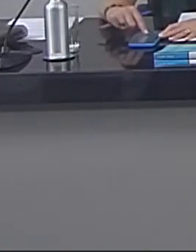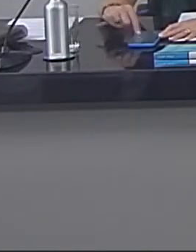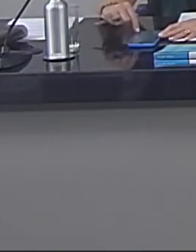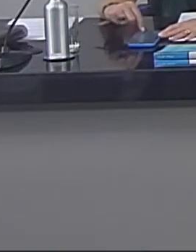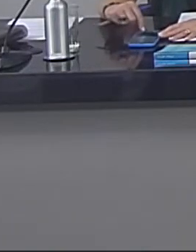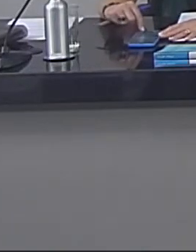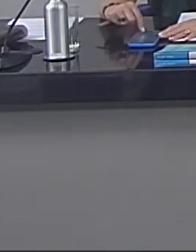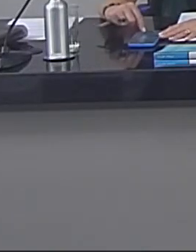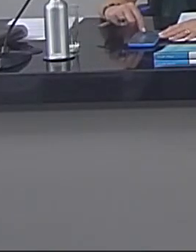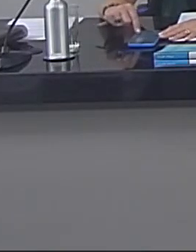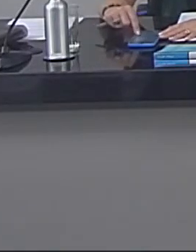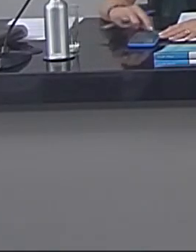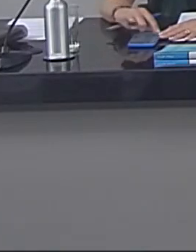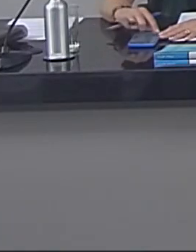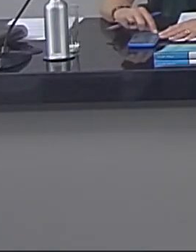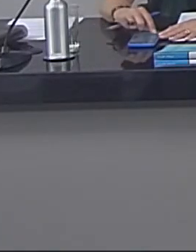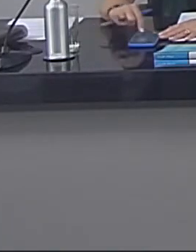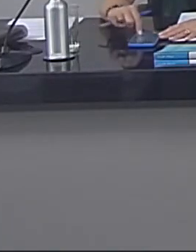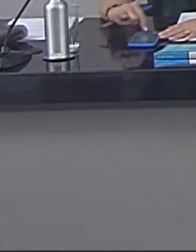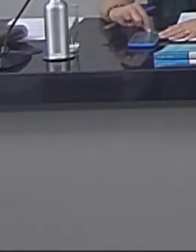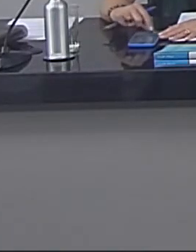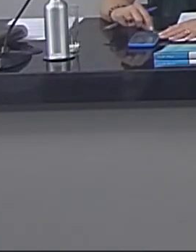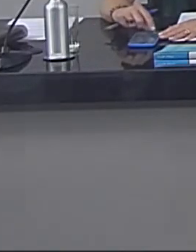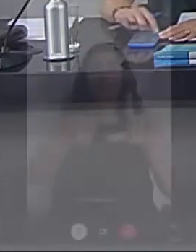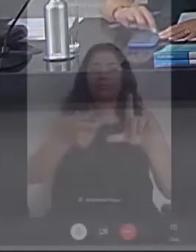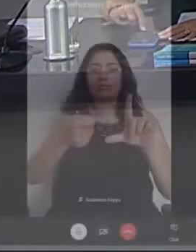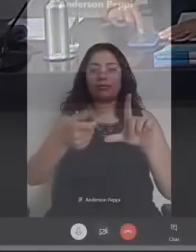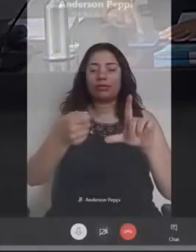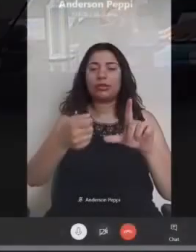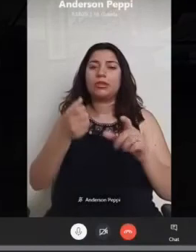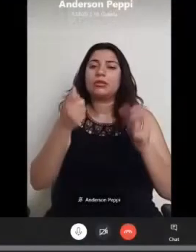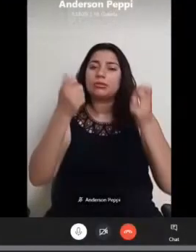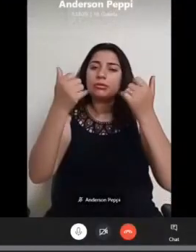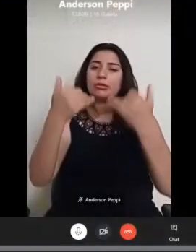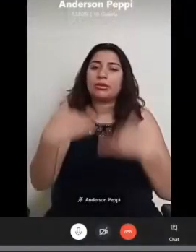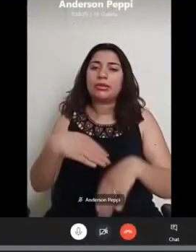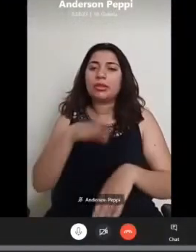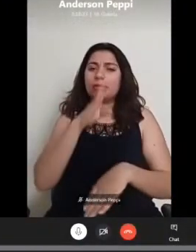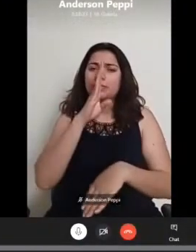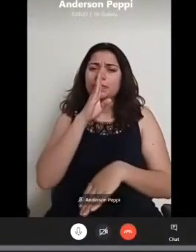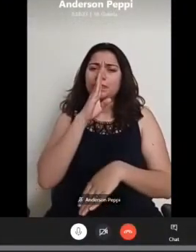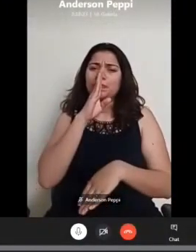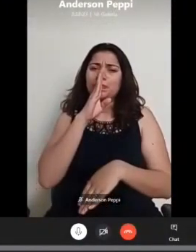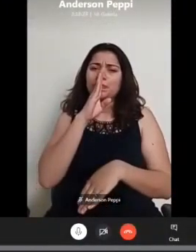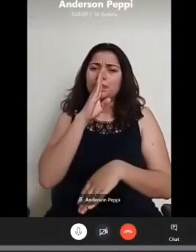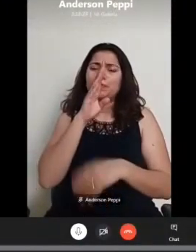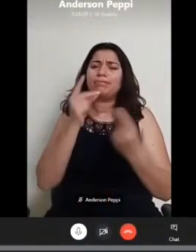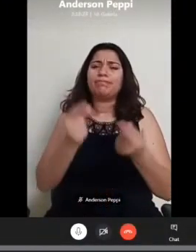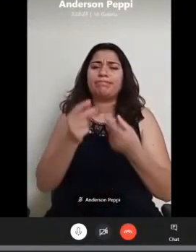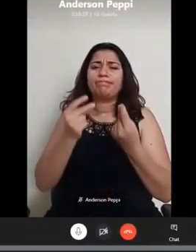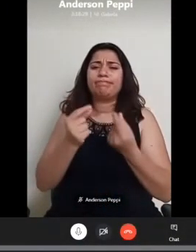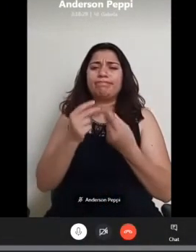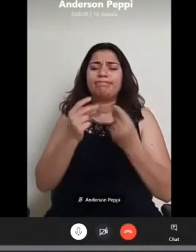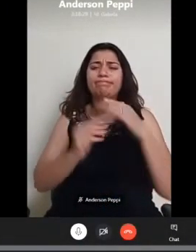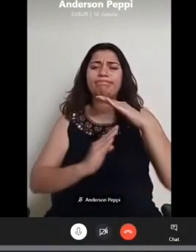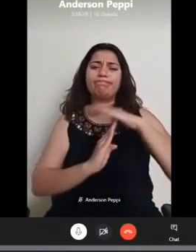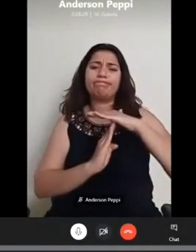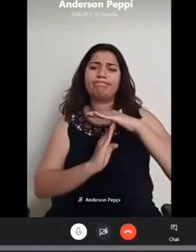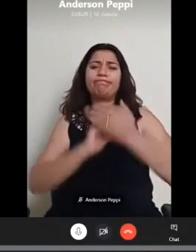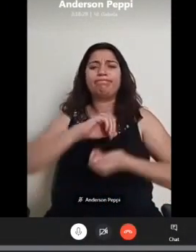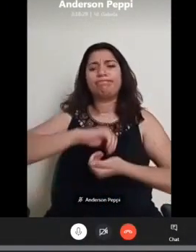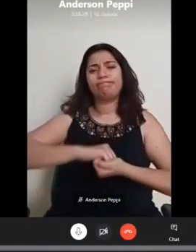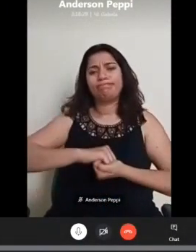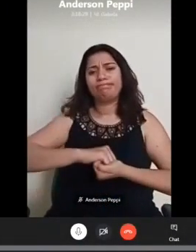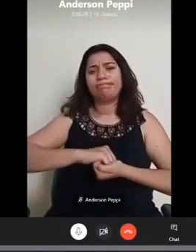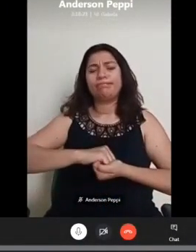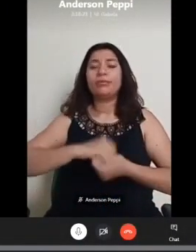que fica, mas é que é um momento importante de decisões importantes, que as comissões são algo de extrema importância para o andamento dos trabalhos da